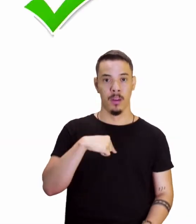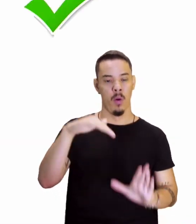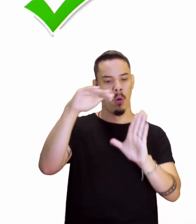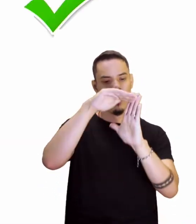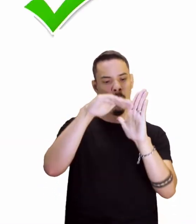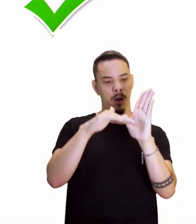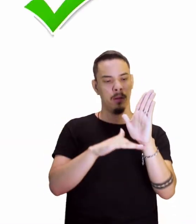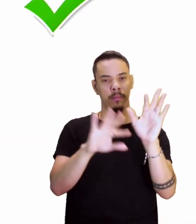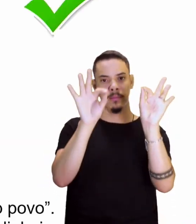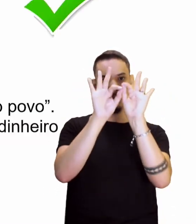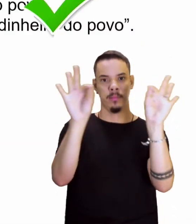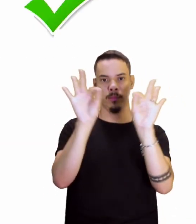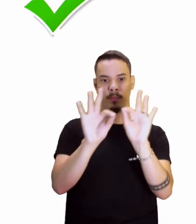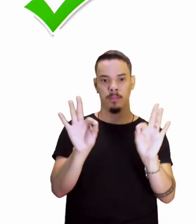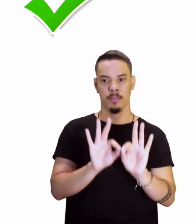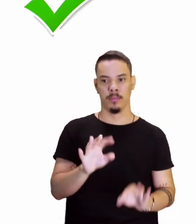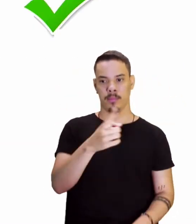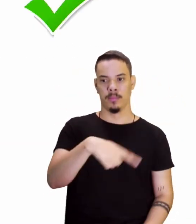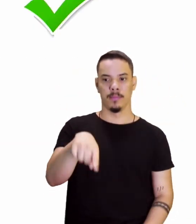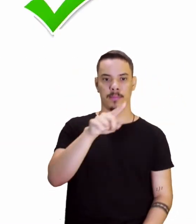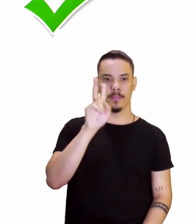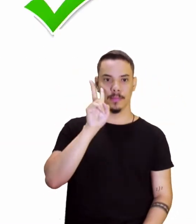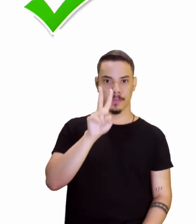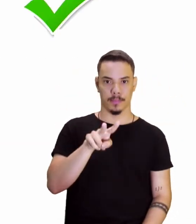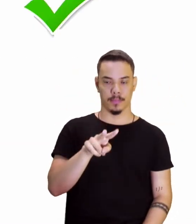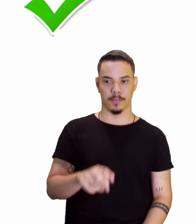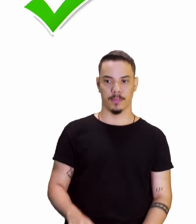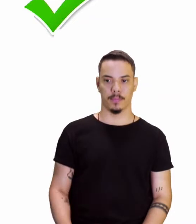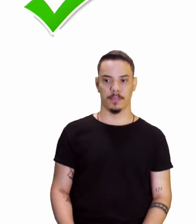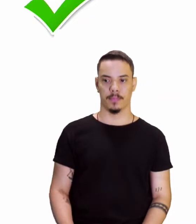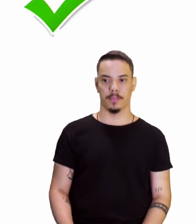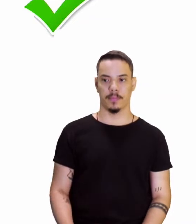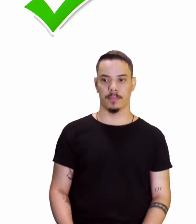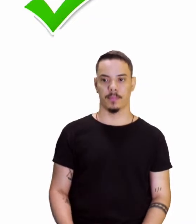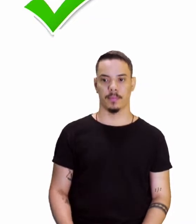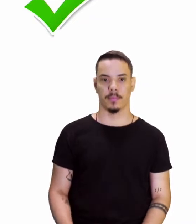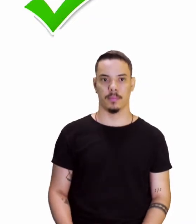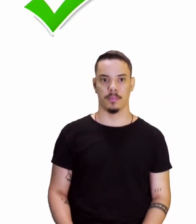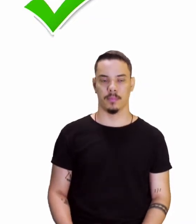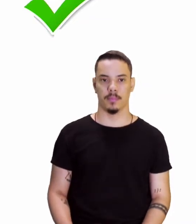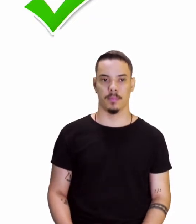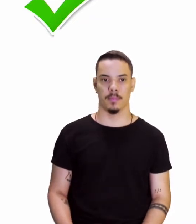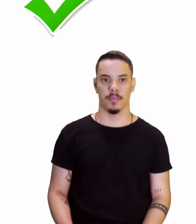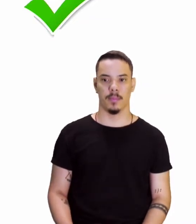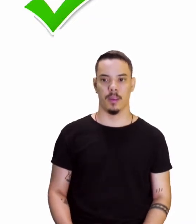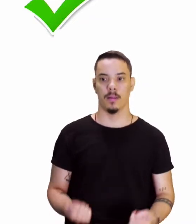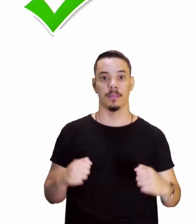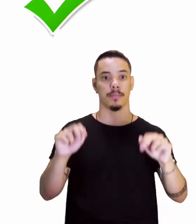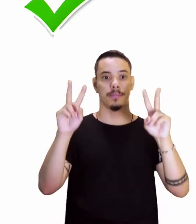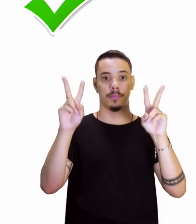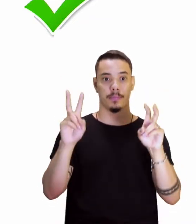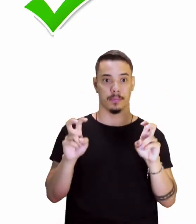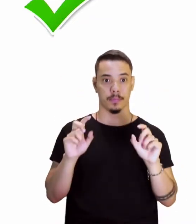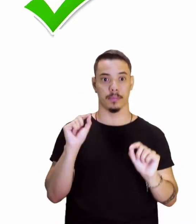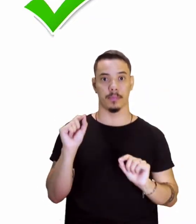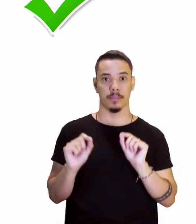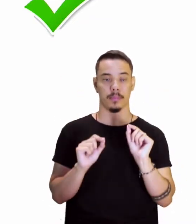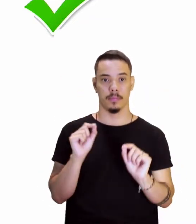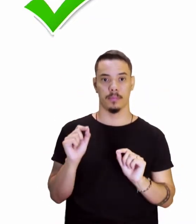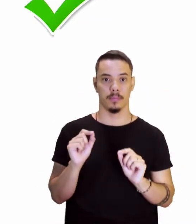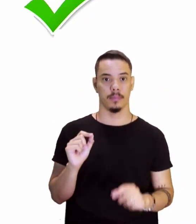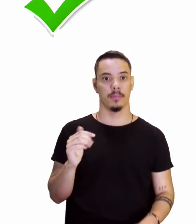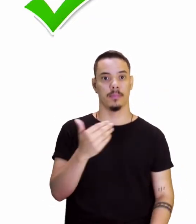várias frases, você vai observar aqui, ó. O lema era